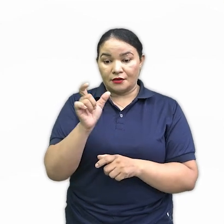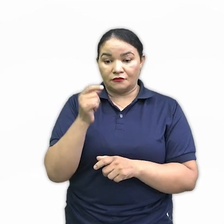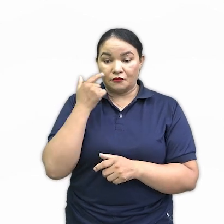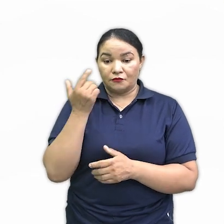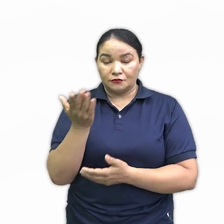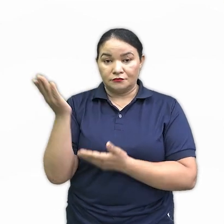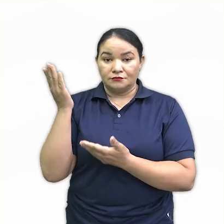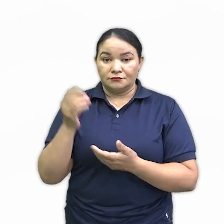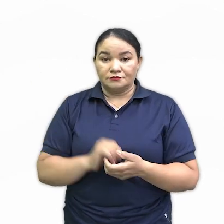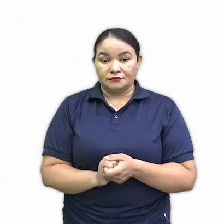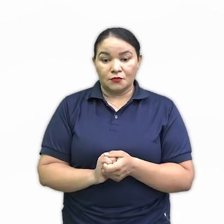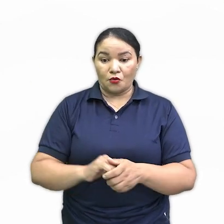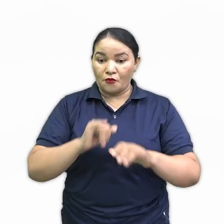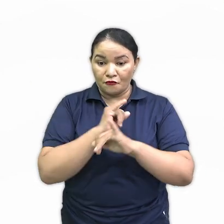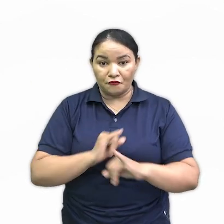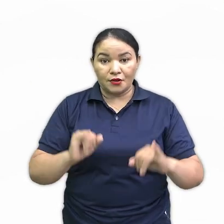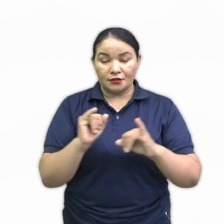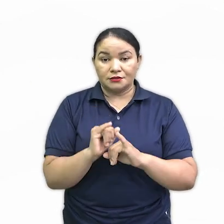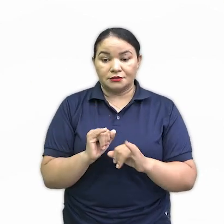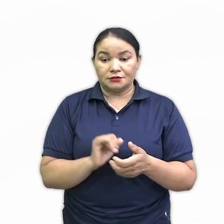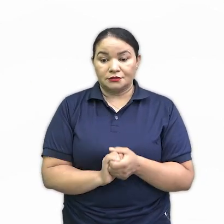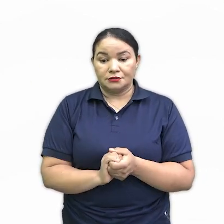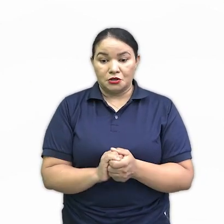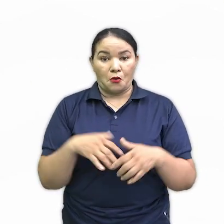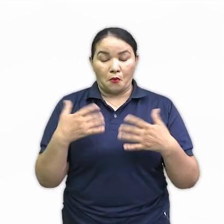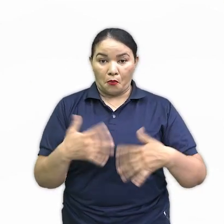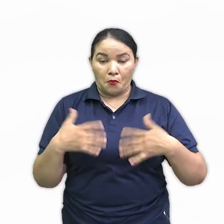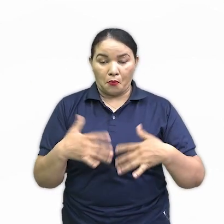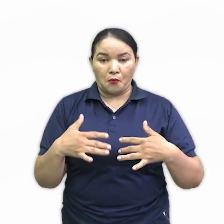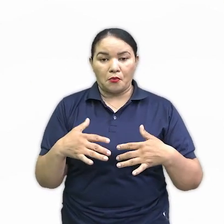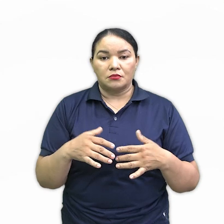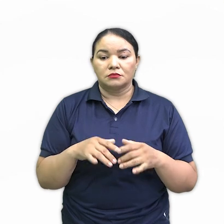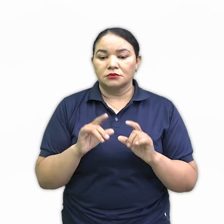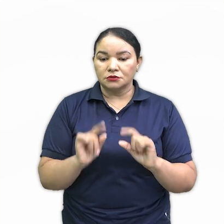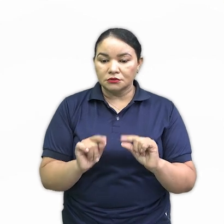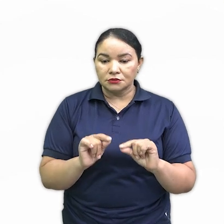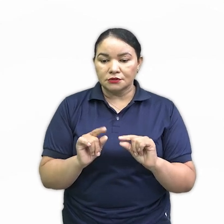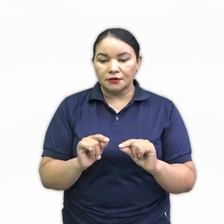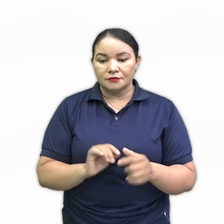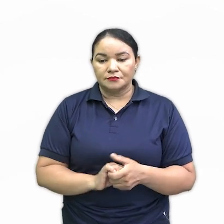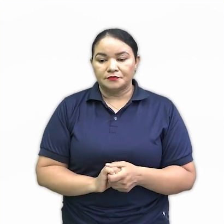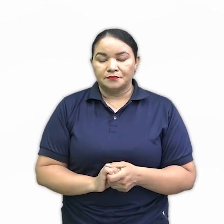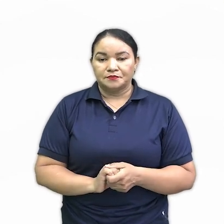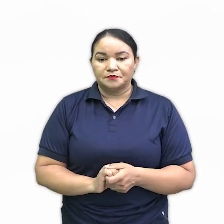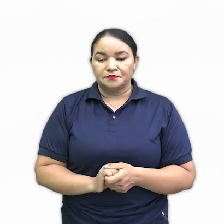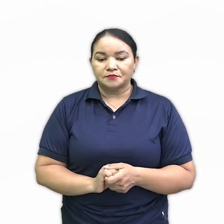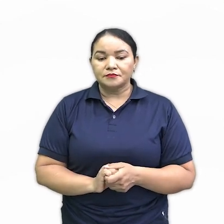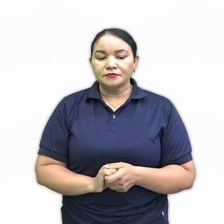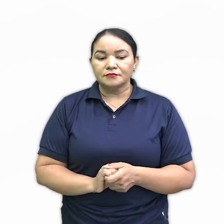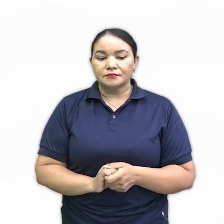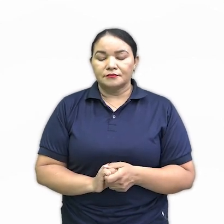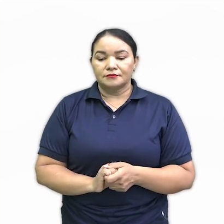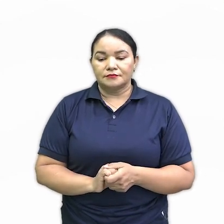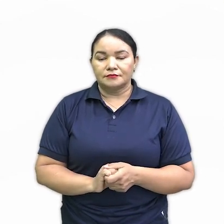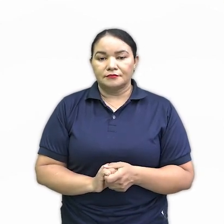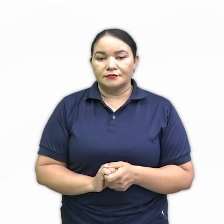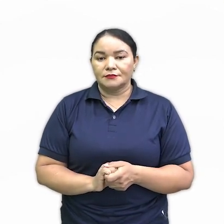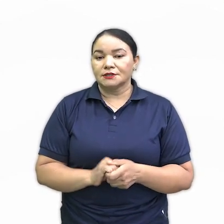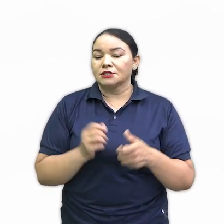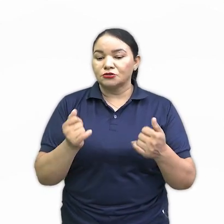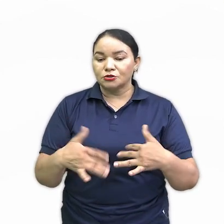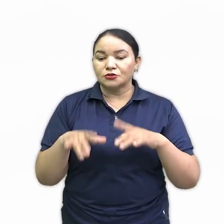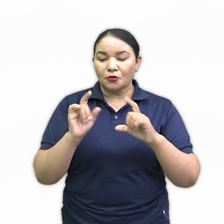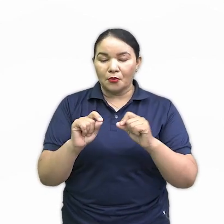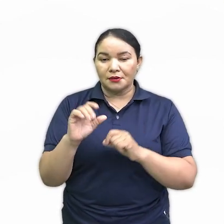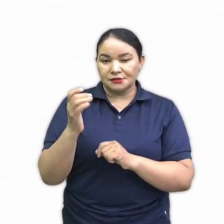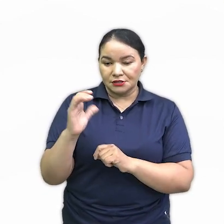revelação chocante. Scientists confirm extraterrestrial life on Earth. Está dizendo aqui que os